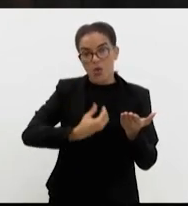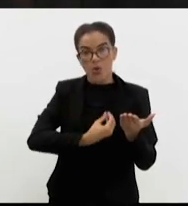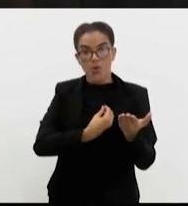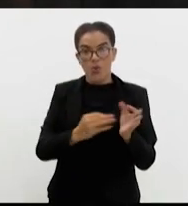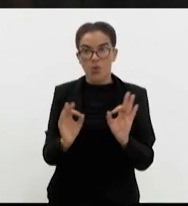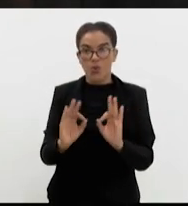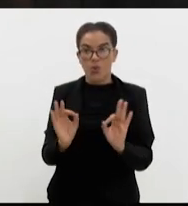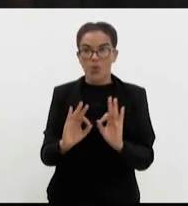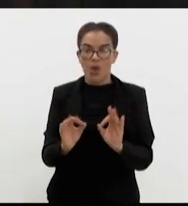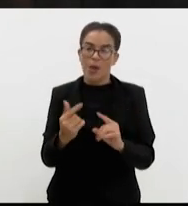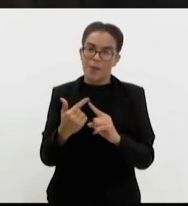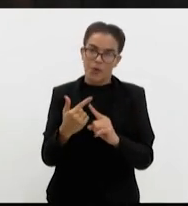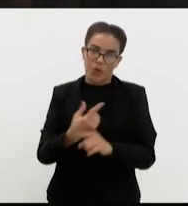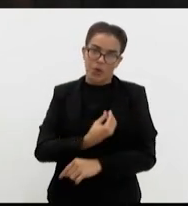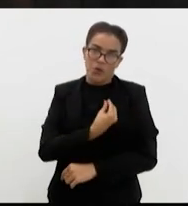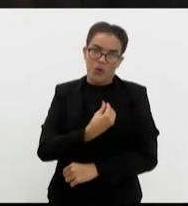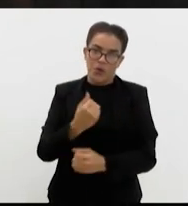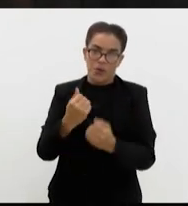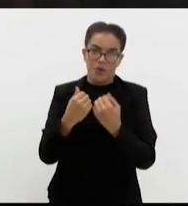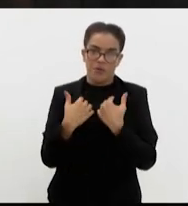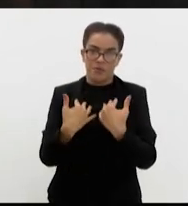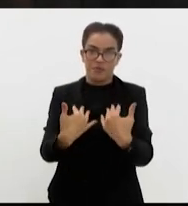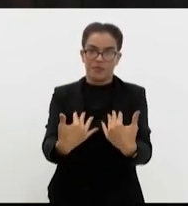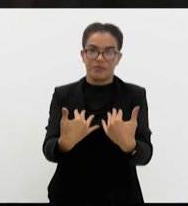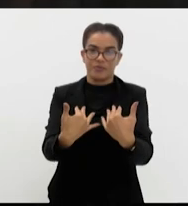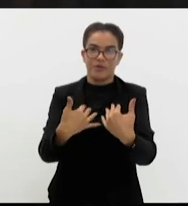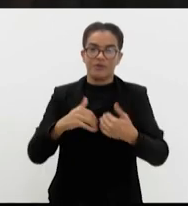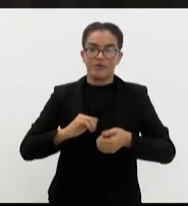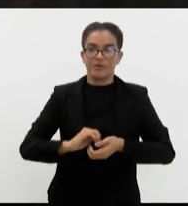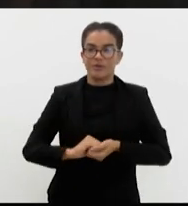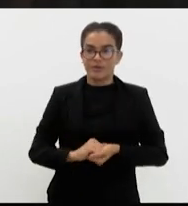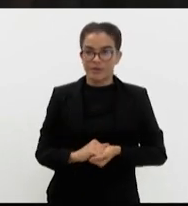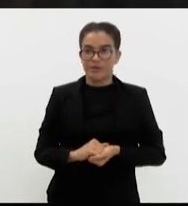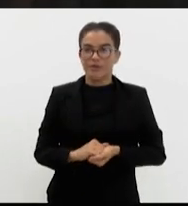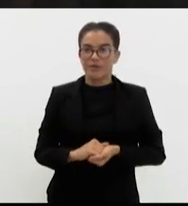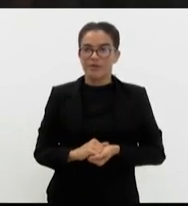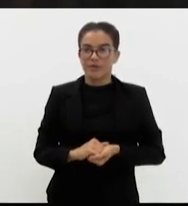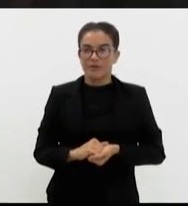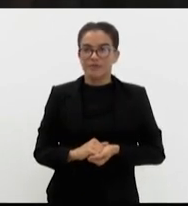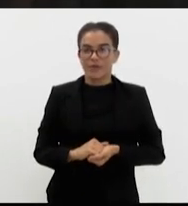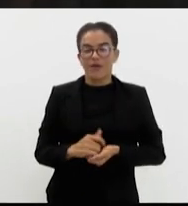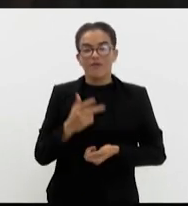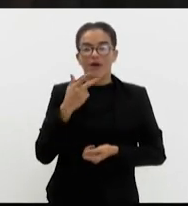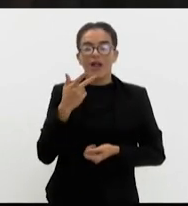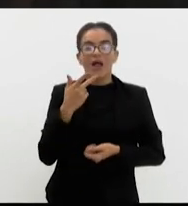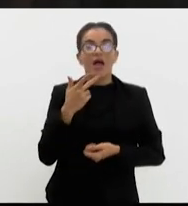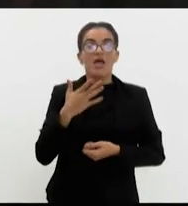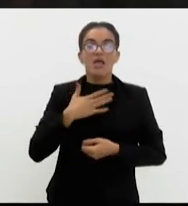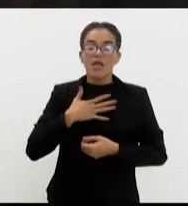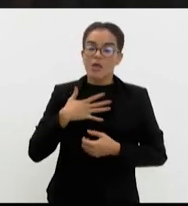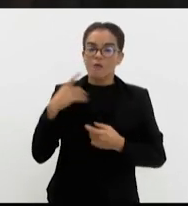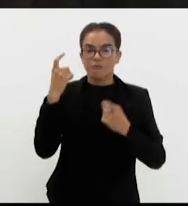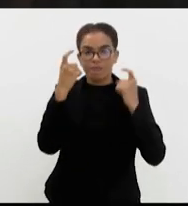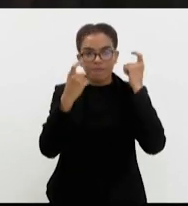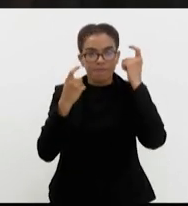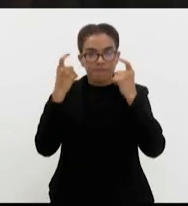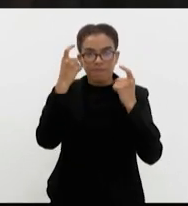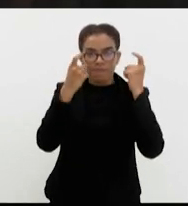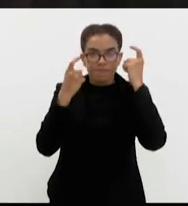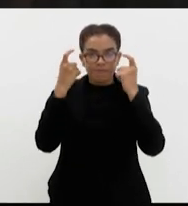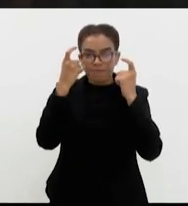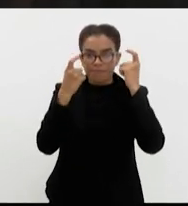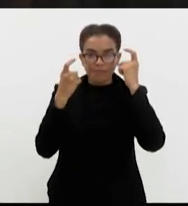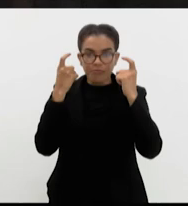momento é que eu tô na audiência pública mas fiz questão de vir aqui dizer da minha apreensão sobre essa audiência